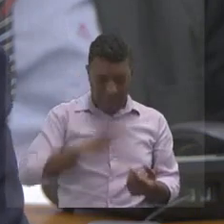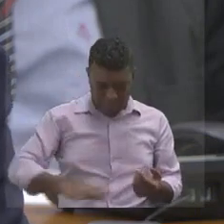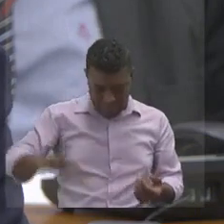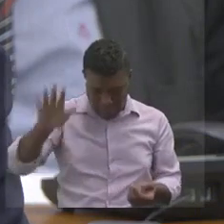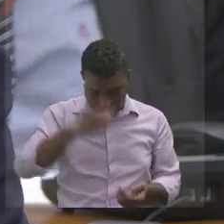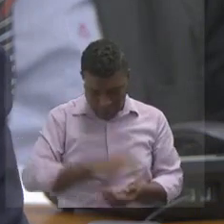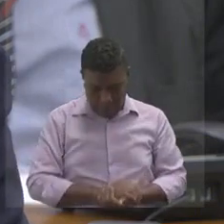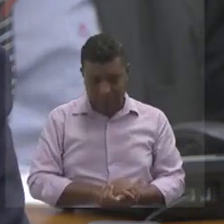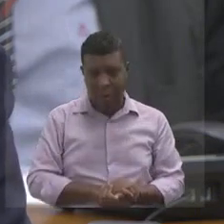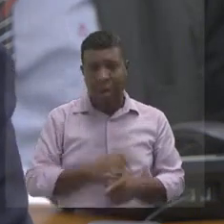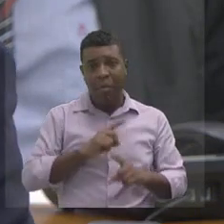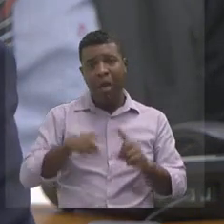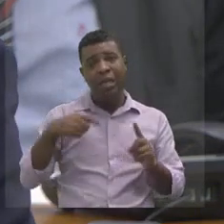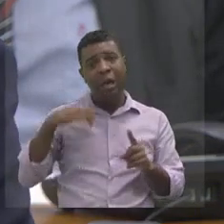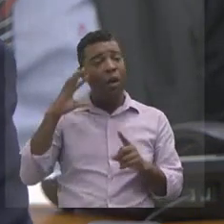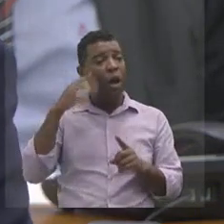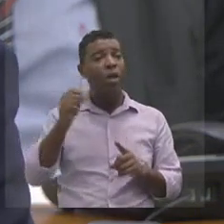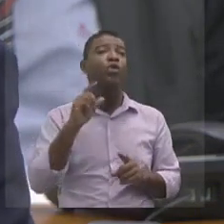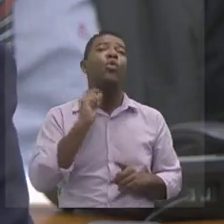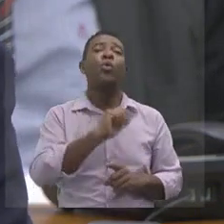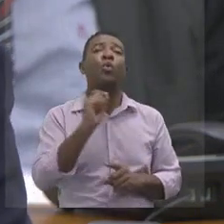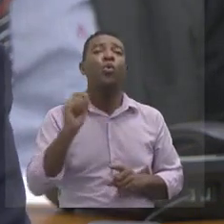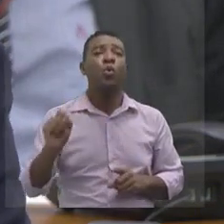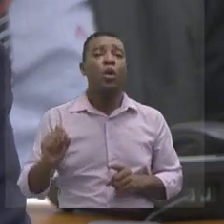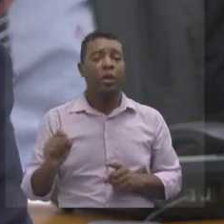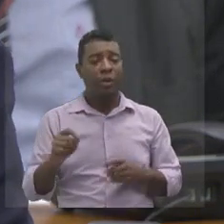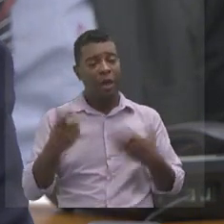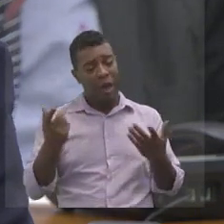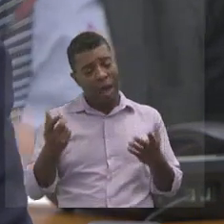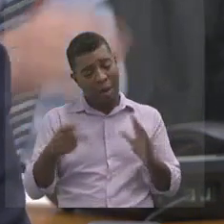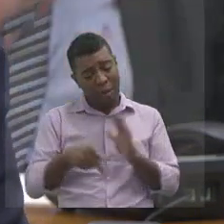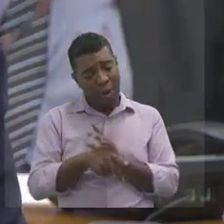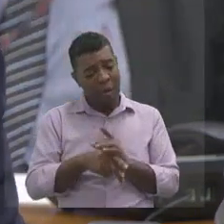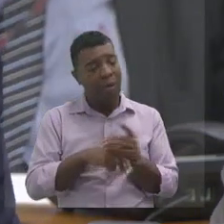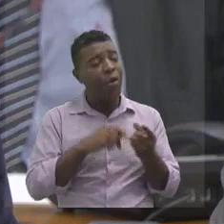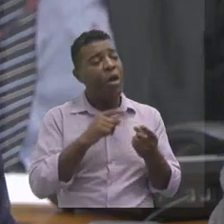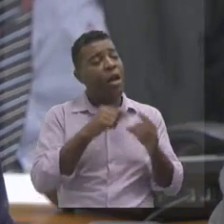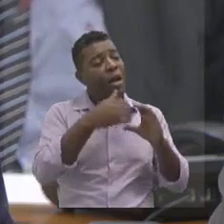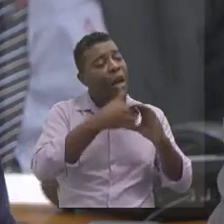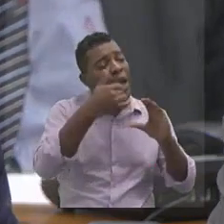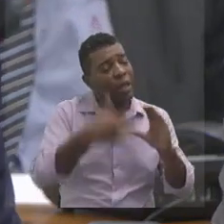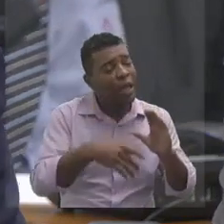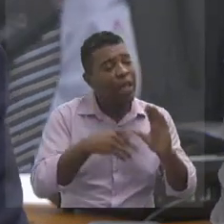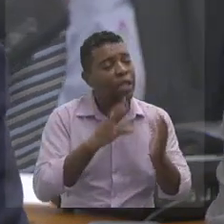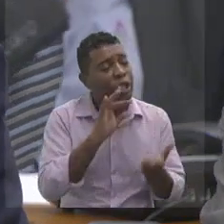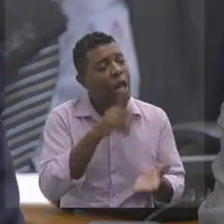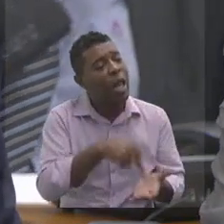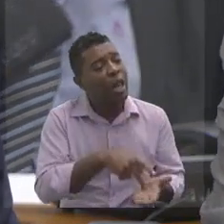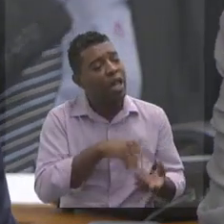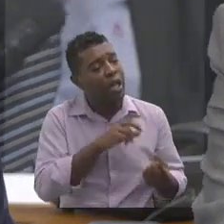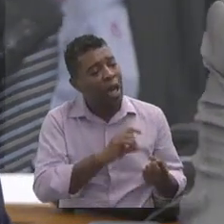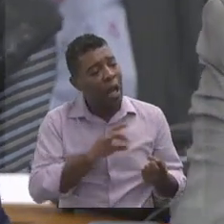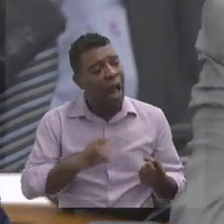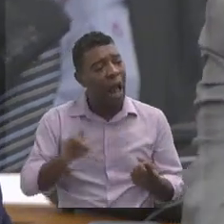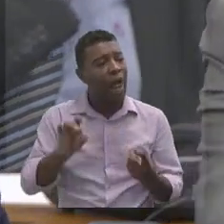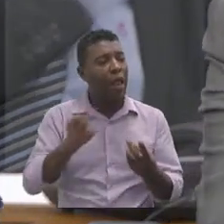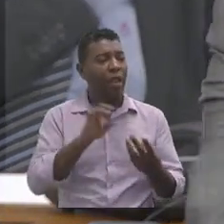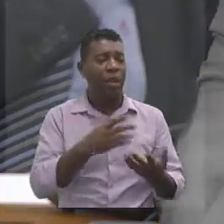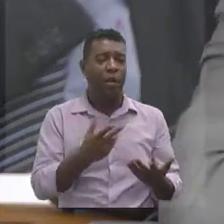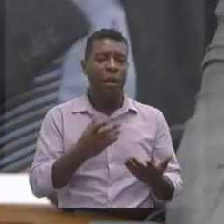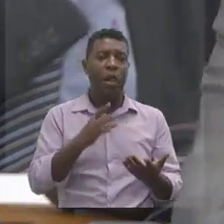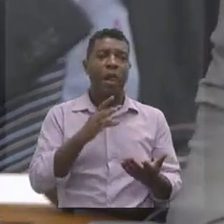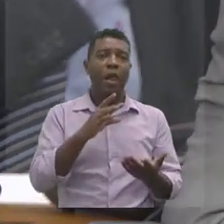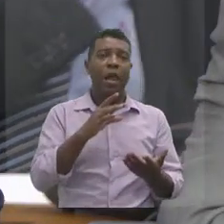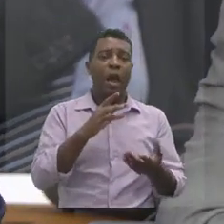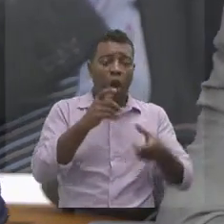que cada ponto tem que ser analisado com as suas características e com a sua realidade tanto local quanto Regional quanto estadual